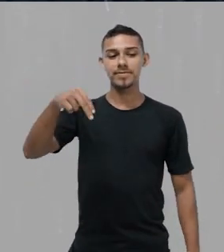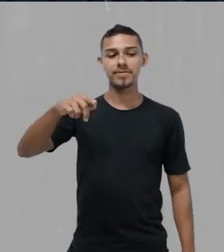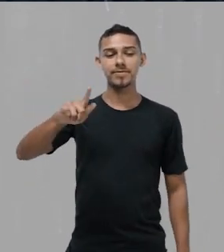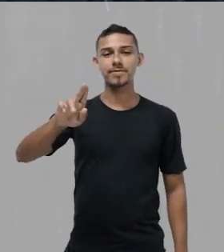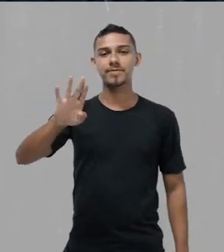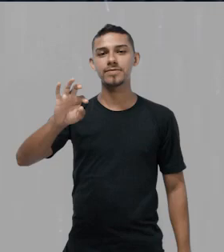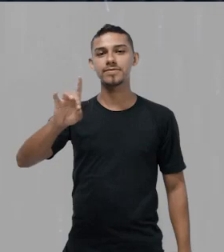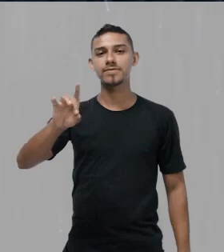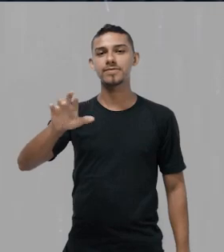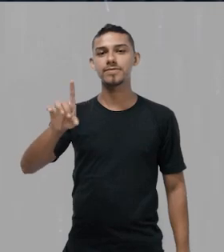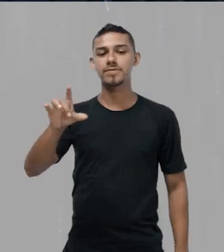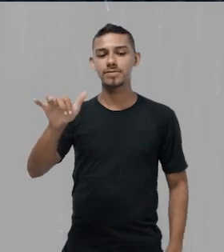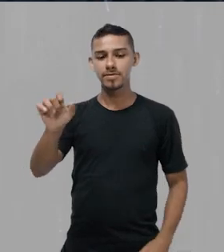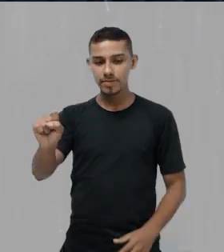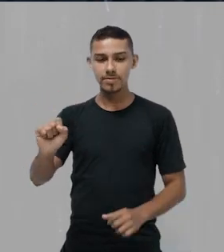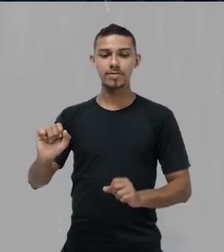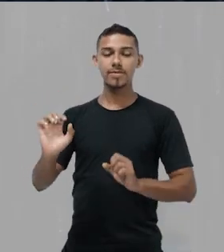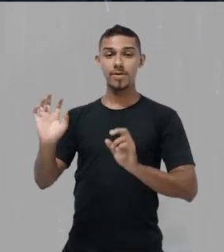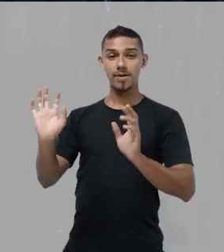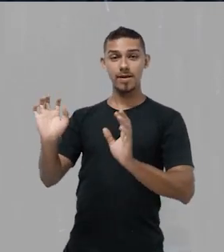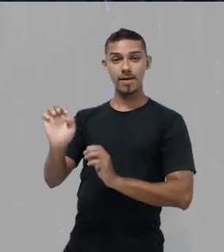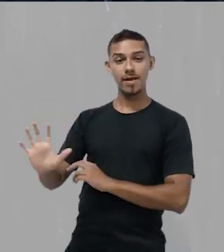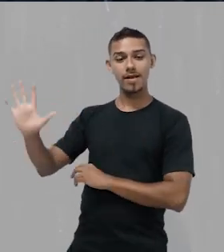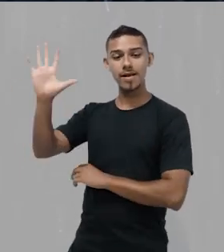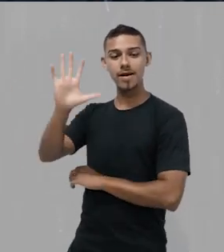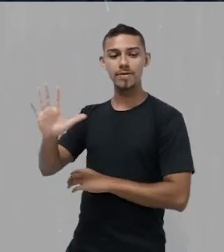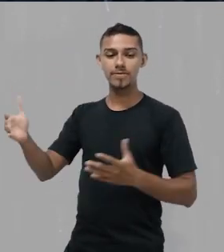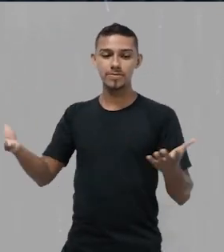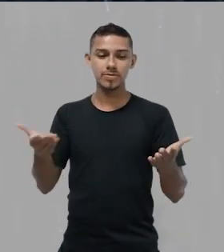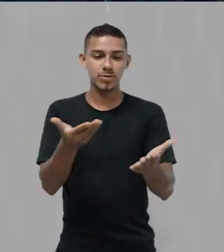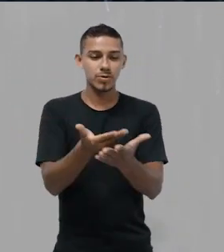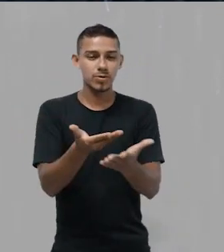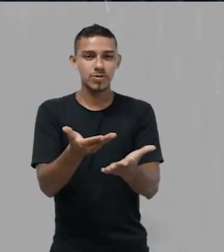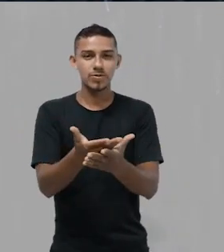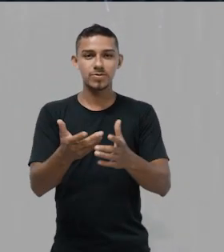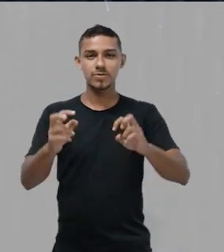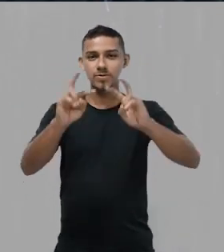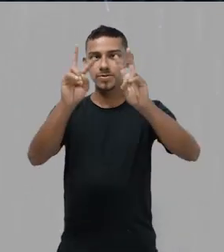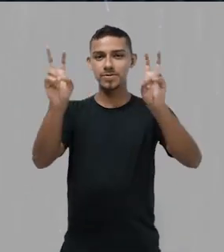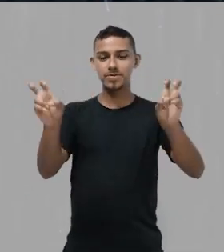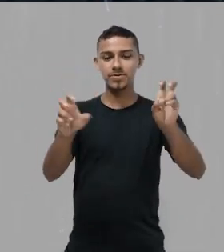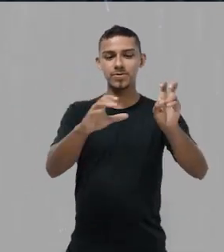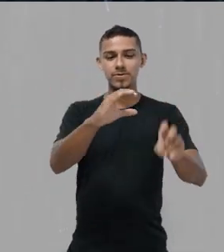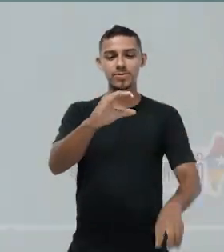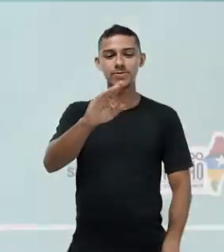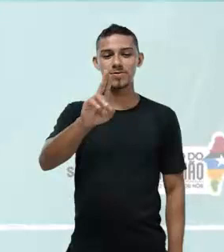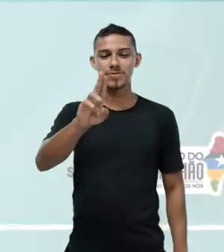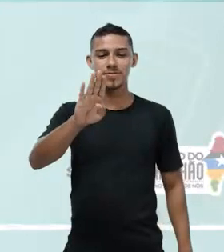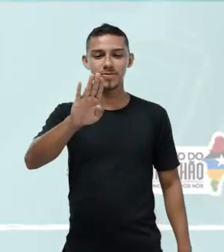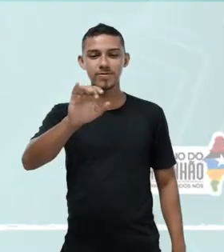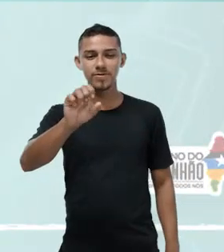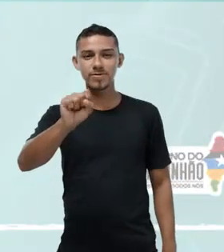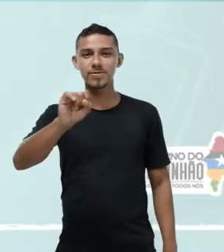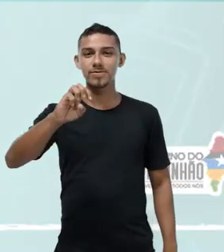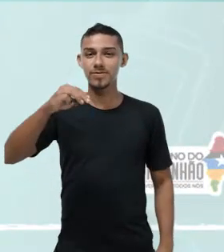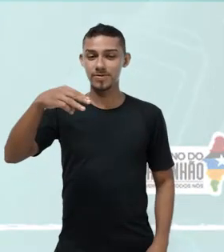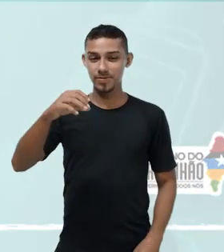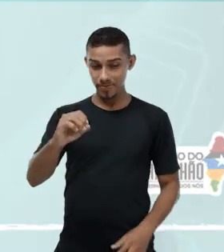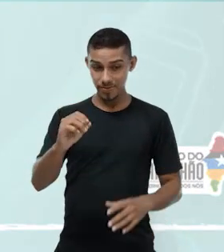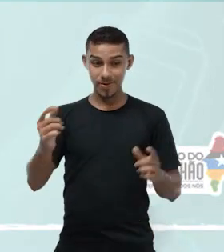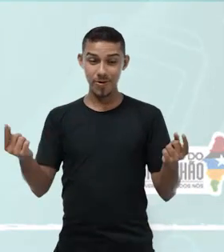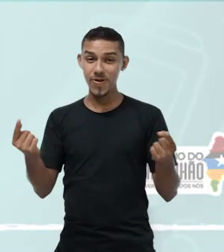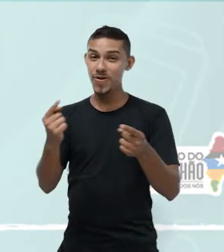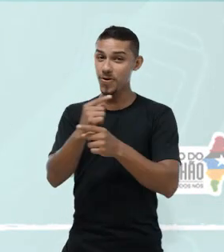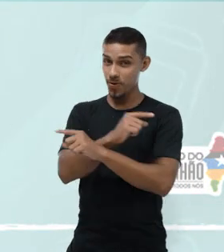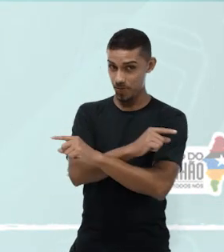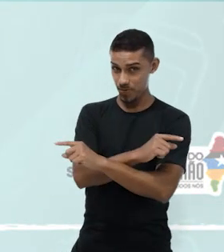de vanguardas europeias e a aula de hoje é sobre cubismo. Então, para a gente entender, eu vou começar pelo inverso. Eu vou começar com uma obra